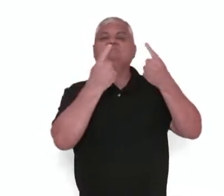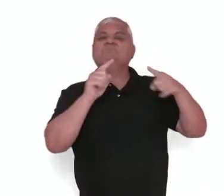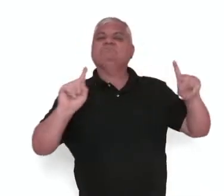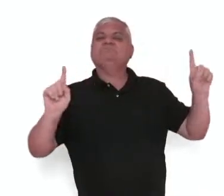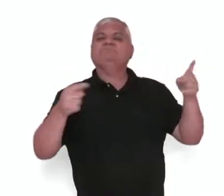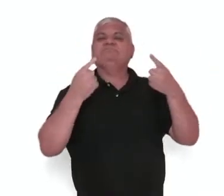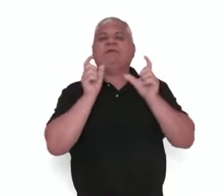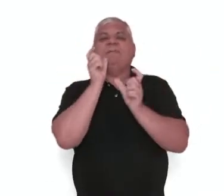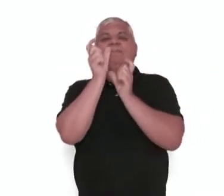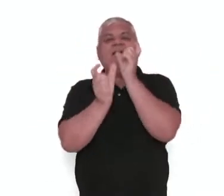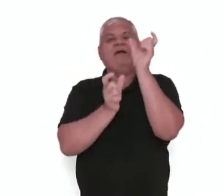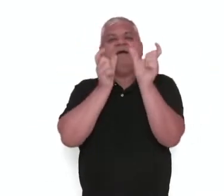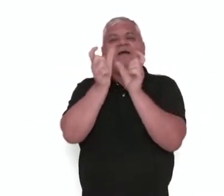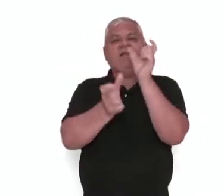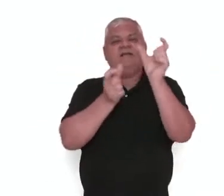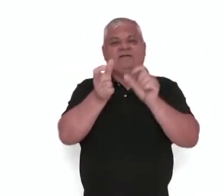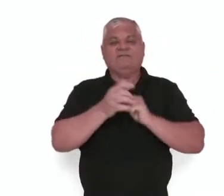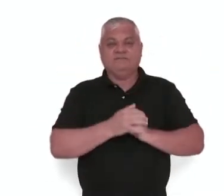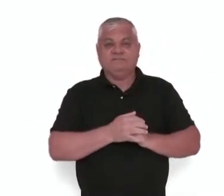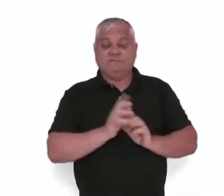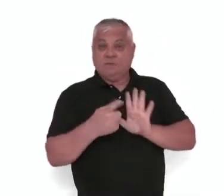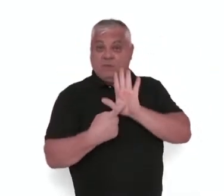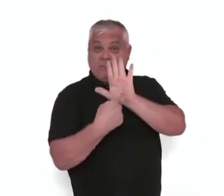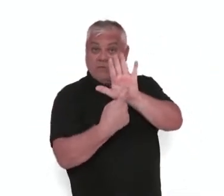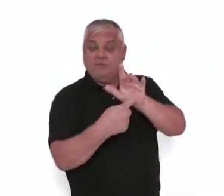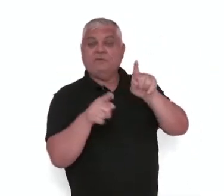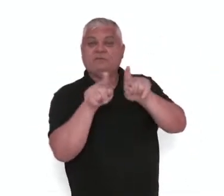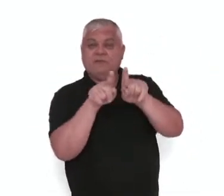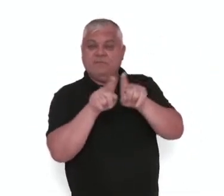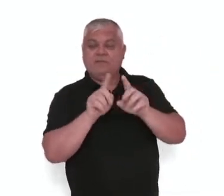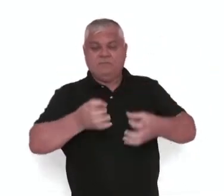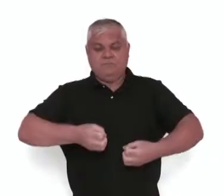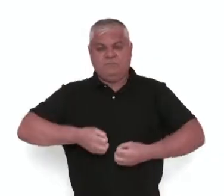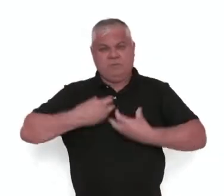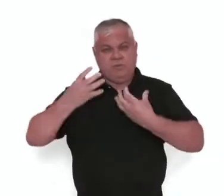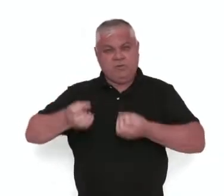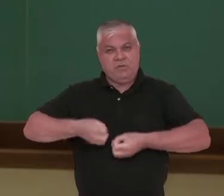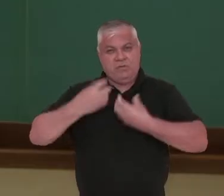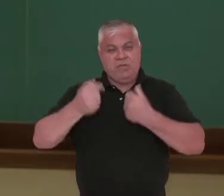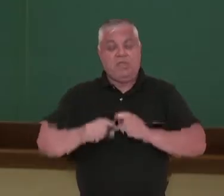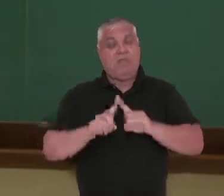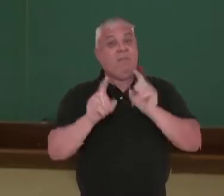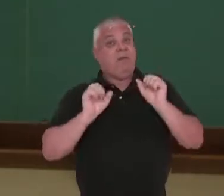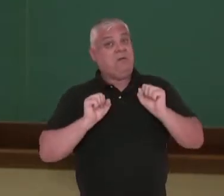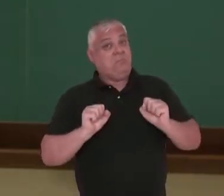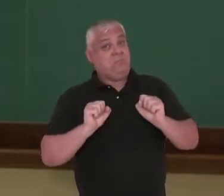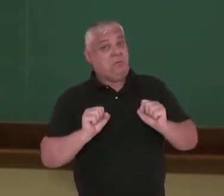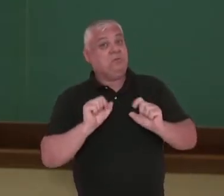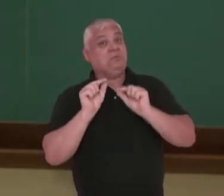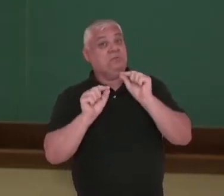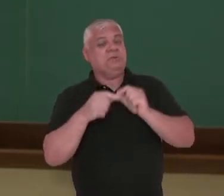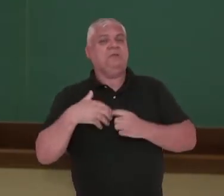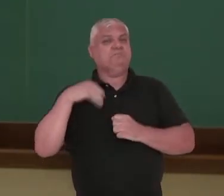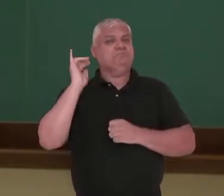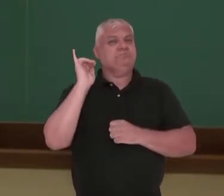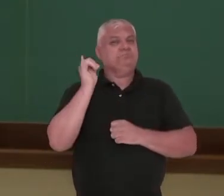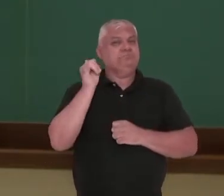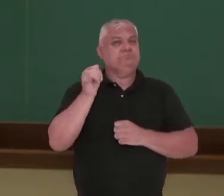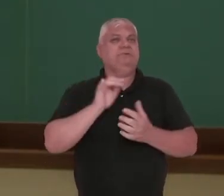palavras. Apresenta-se geralmente na forma de poemas, mas pode ser narrativo.